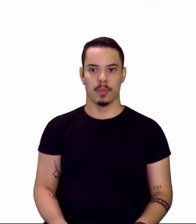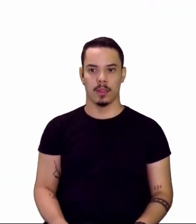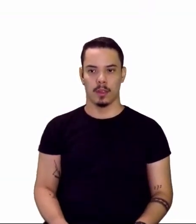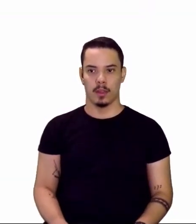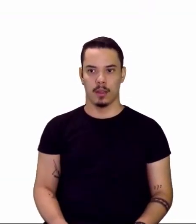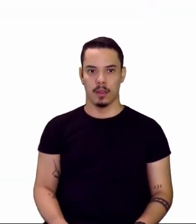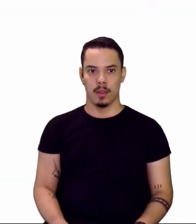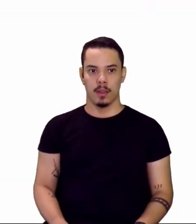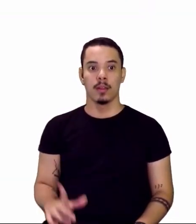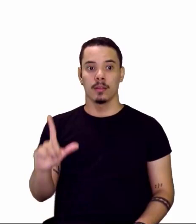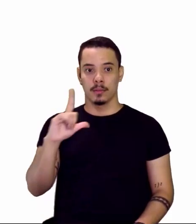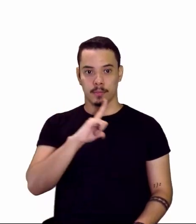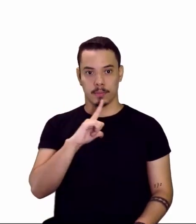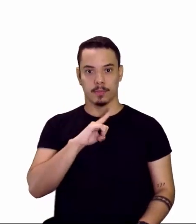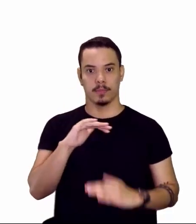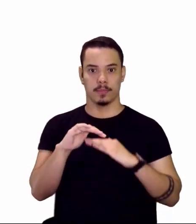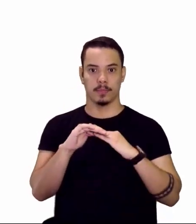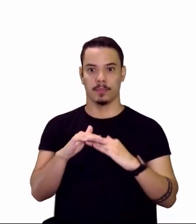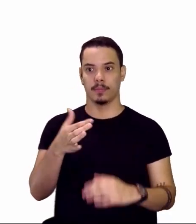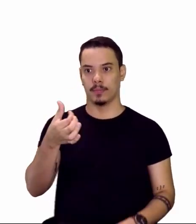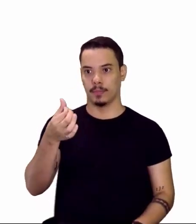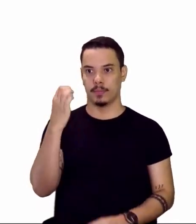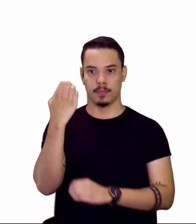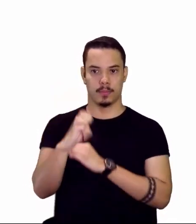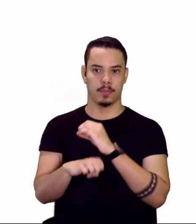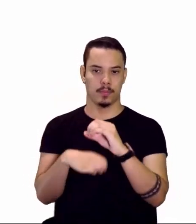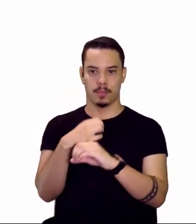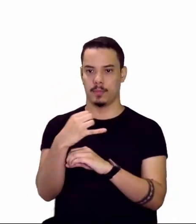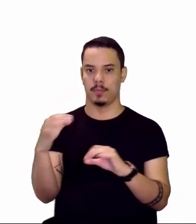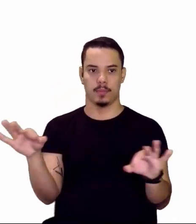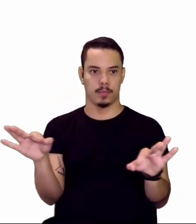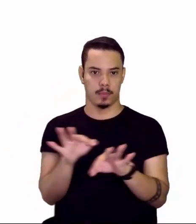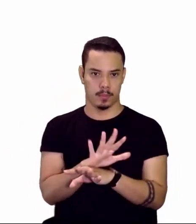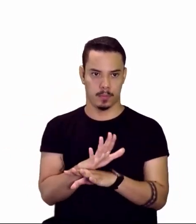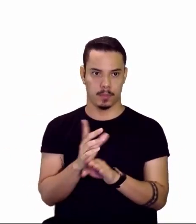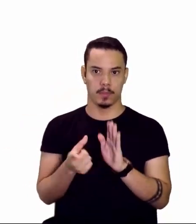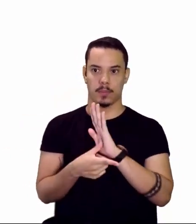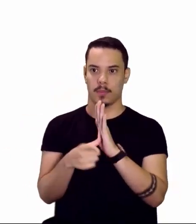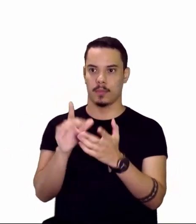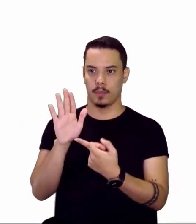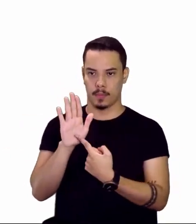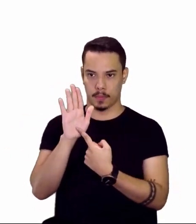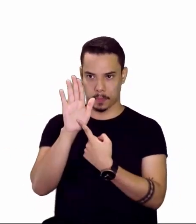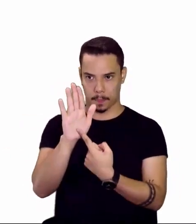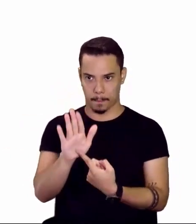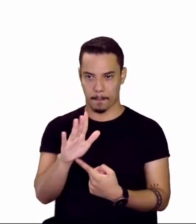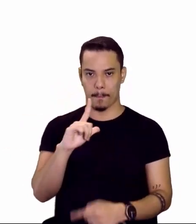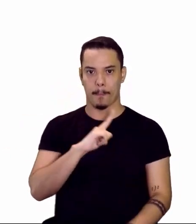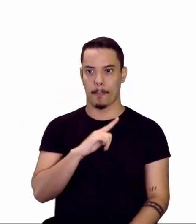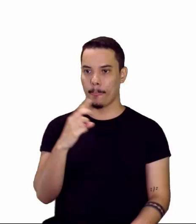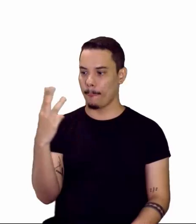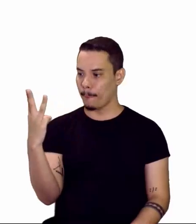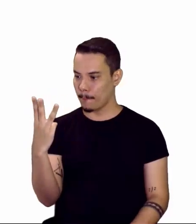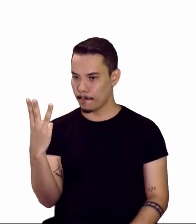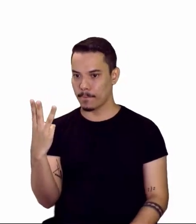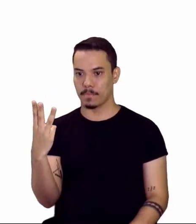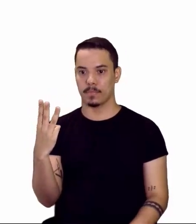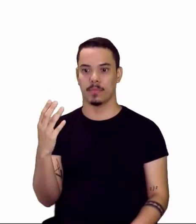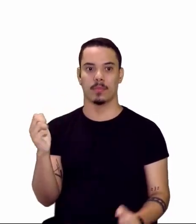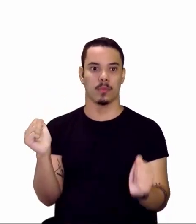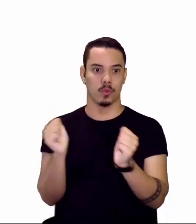O boro atinge a estabilidade com 6 elétrons na camada de valência. Eu mostrei para vocês 3 elétrons que